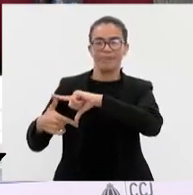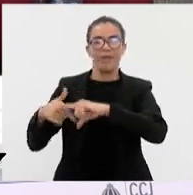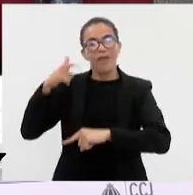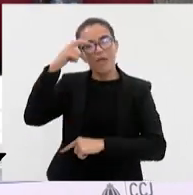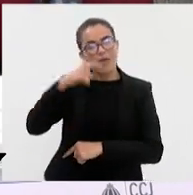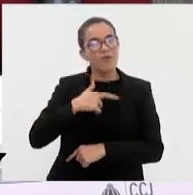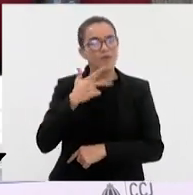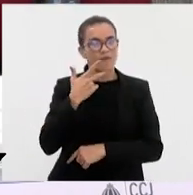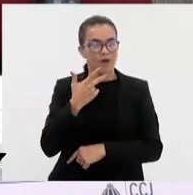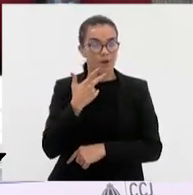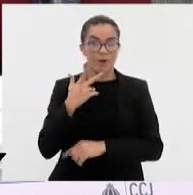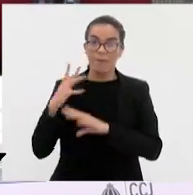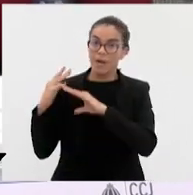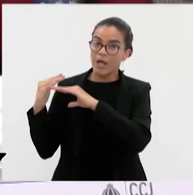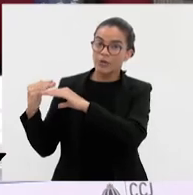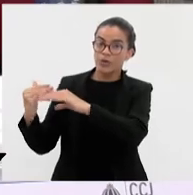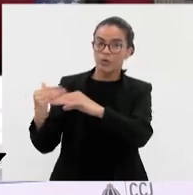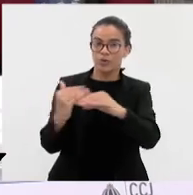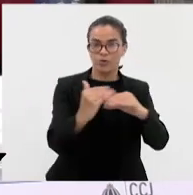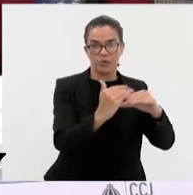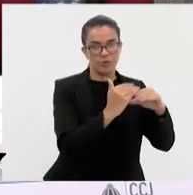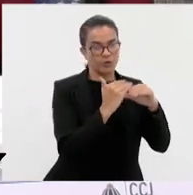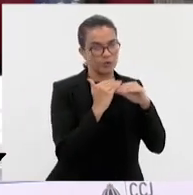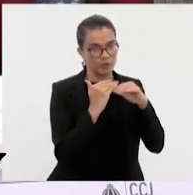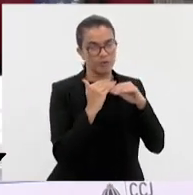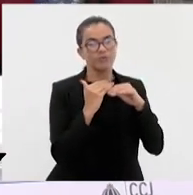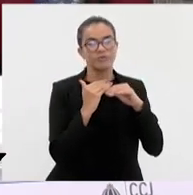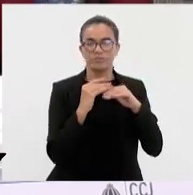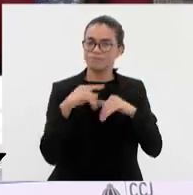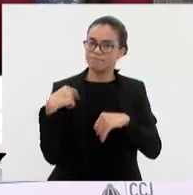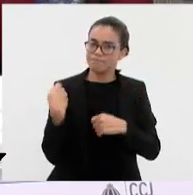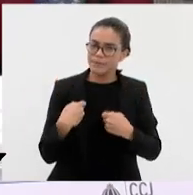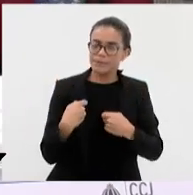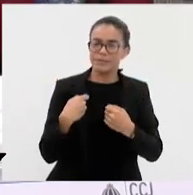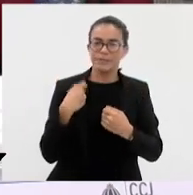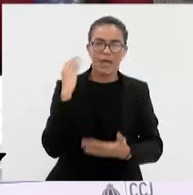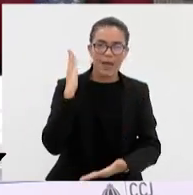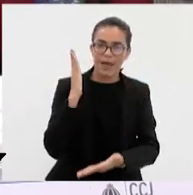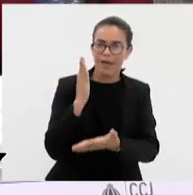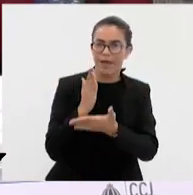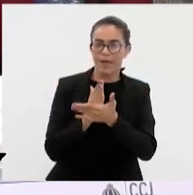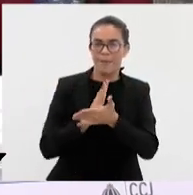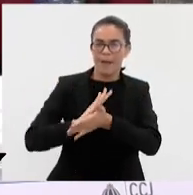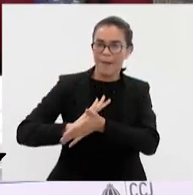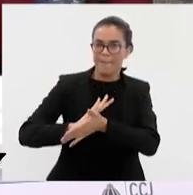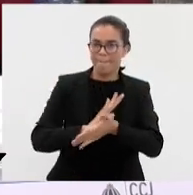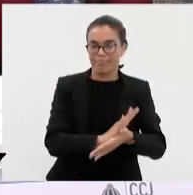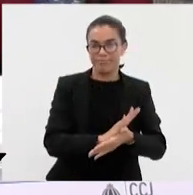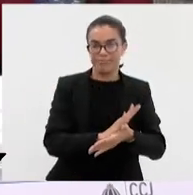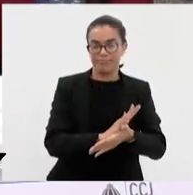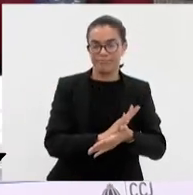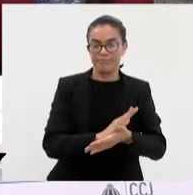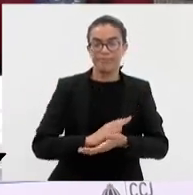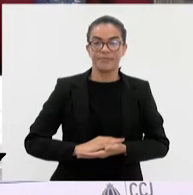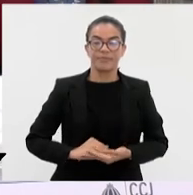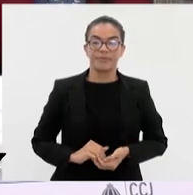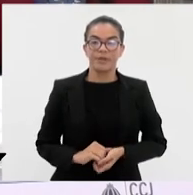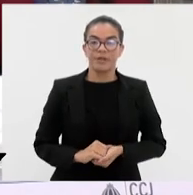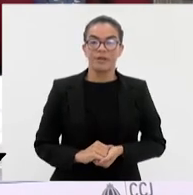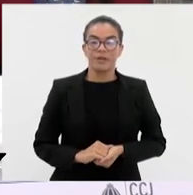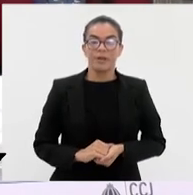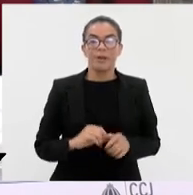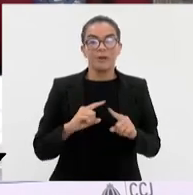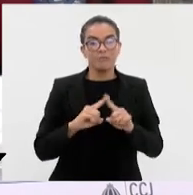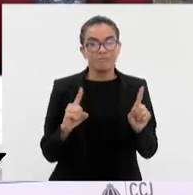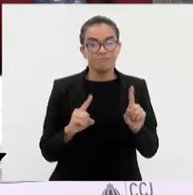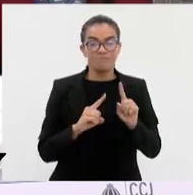e para todos que a gente precisa acabar com o preconceito de uma vez por todas. Agora, a